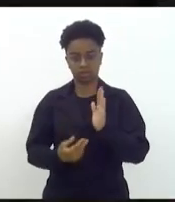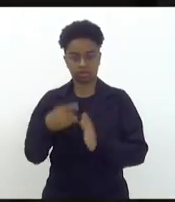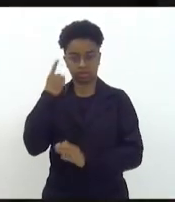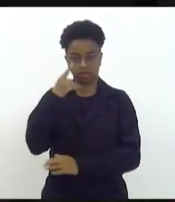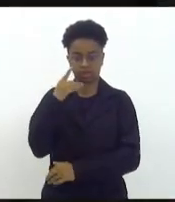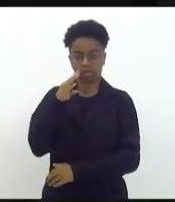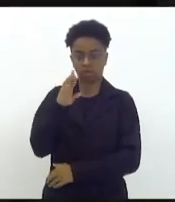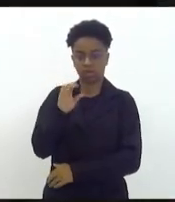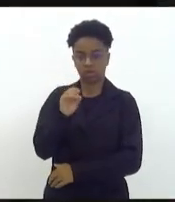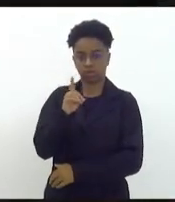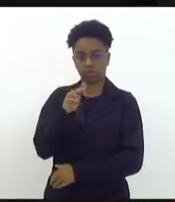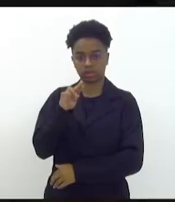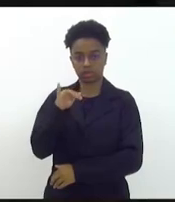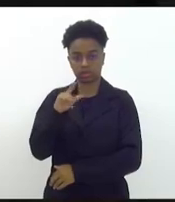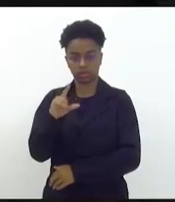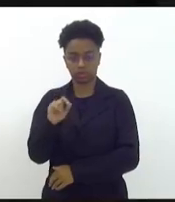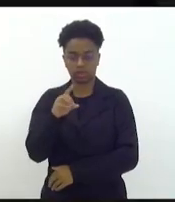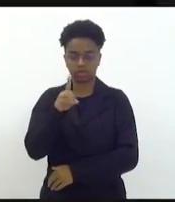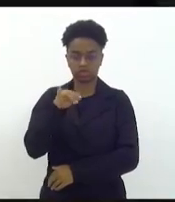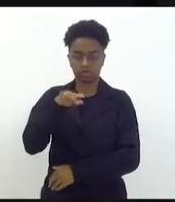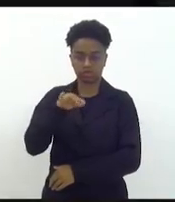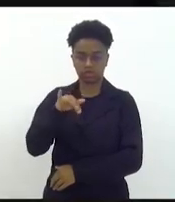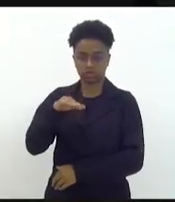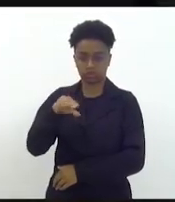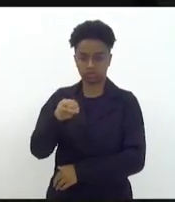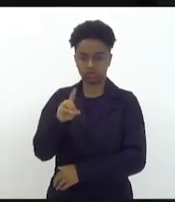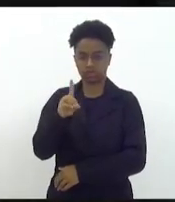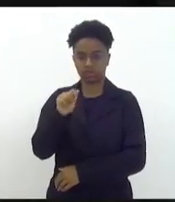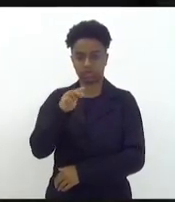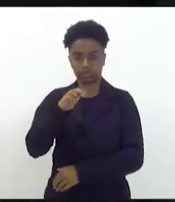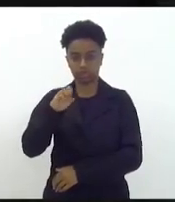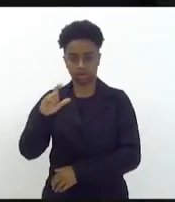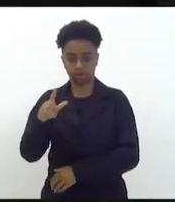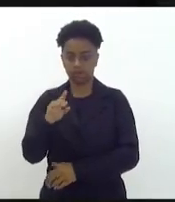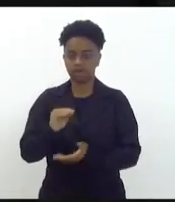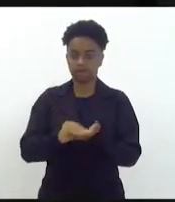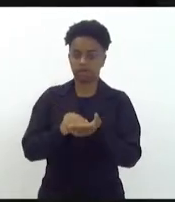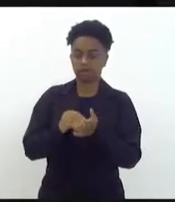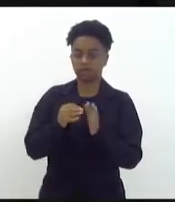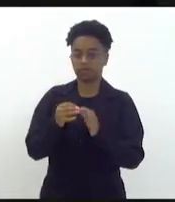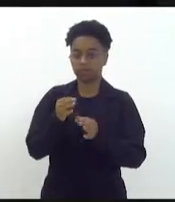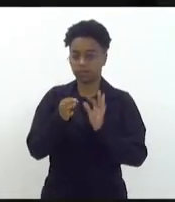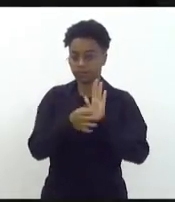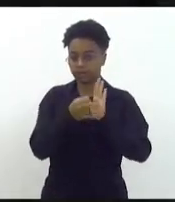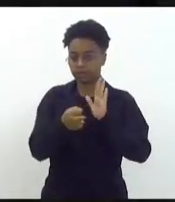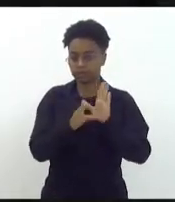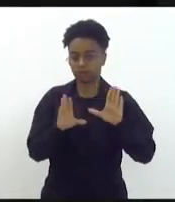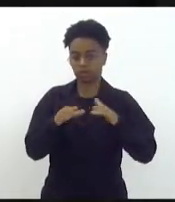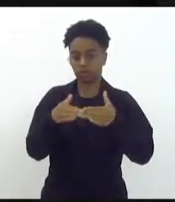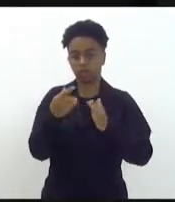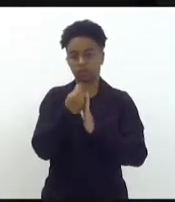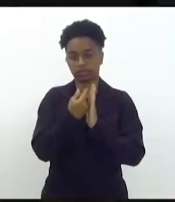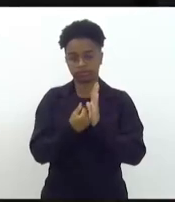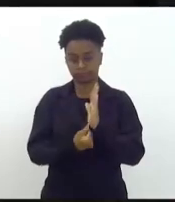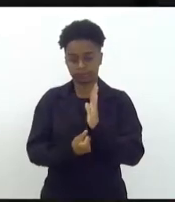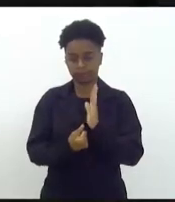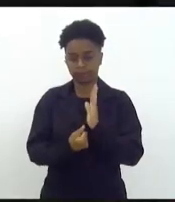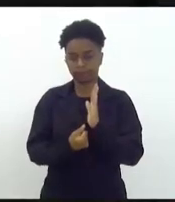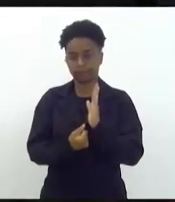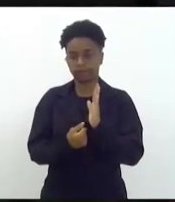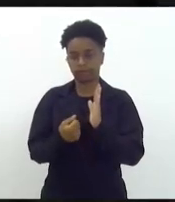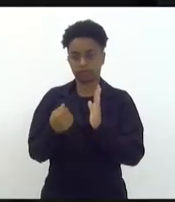Rodrigo Bacelar Dionísio Lins Daniel librelon prendendo de pareceres da comissão de orçamento Finanças fiscalização